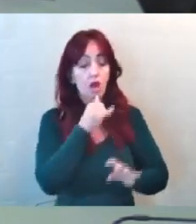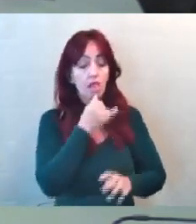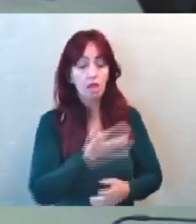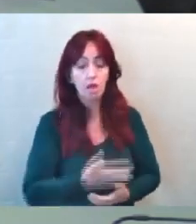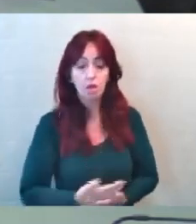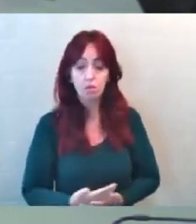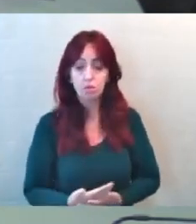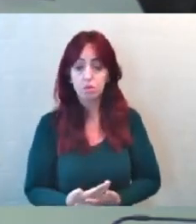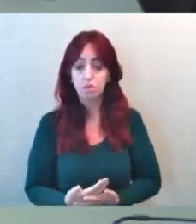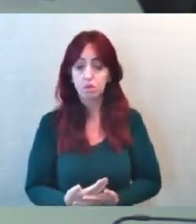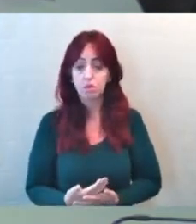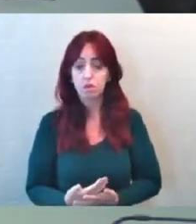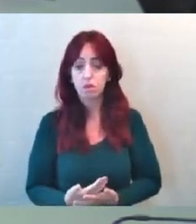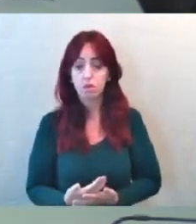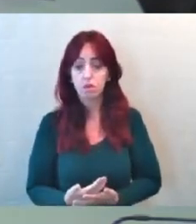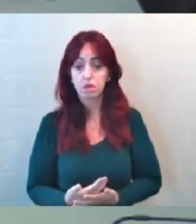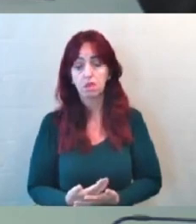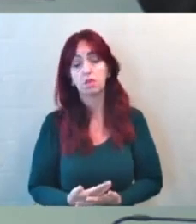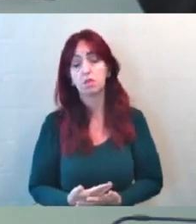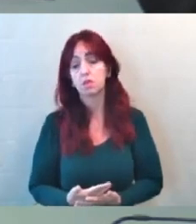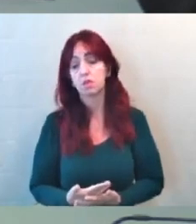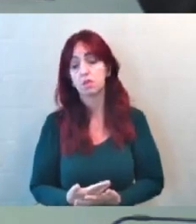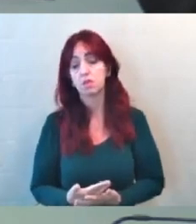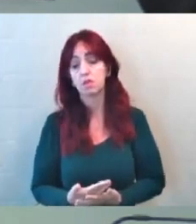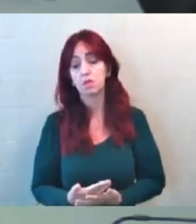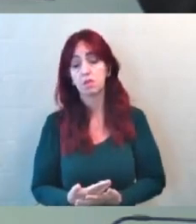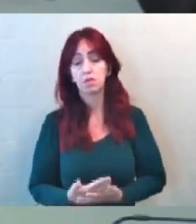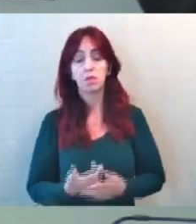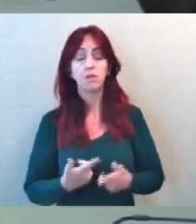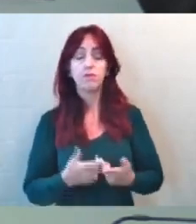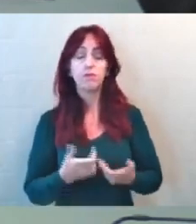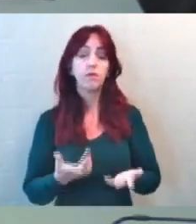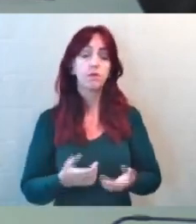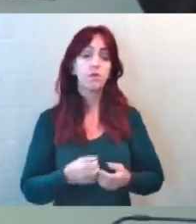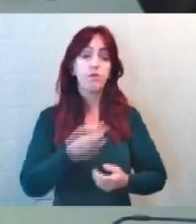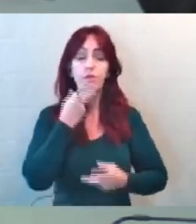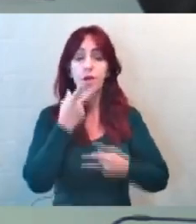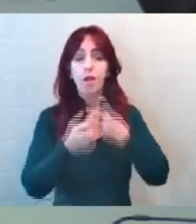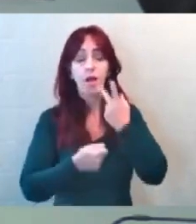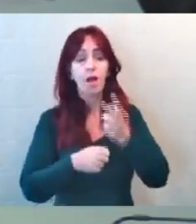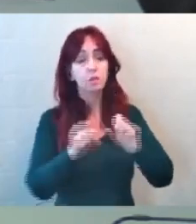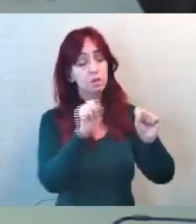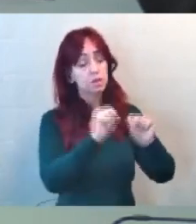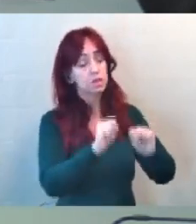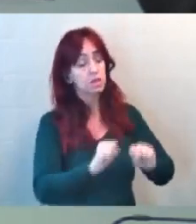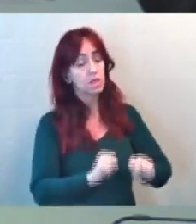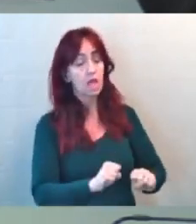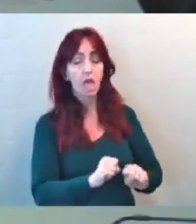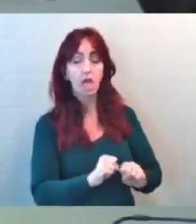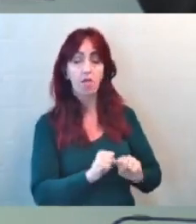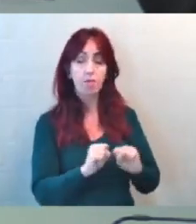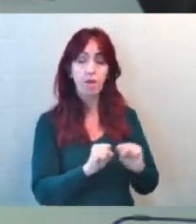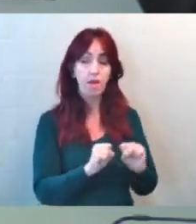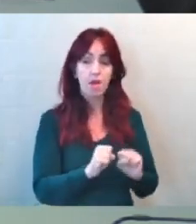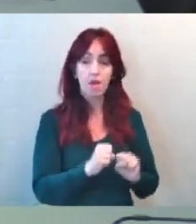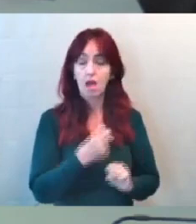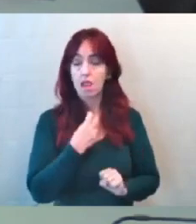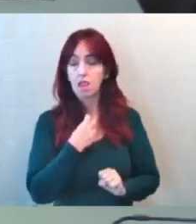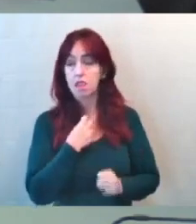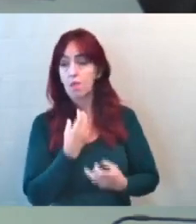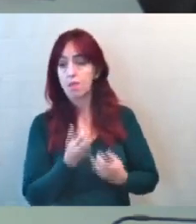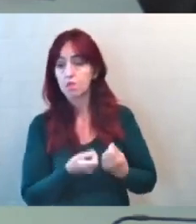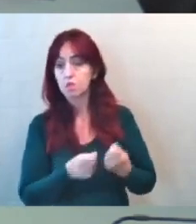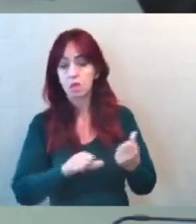que pegar e ser duro e falar que o sistema não podia fazer uma troca